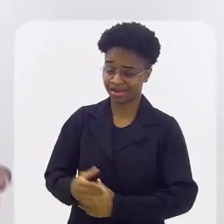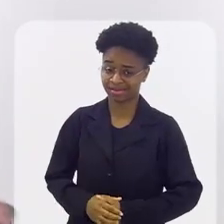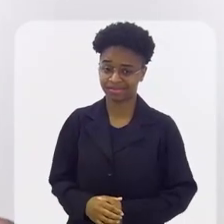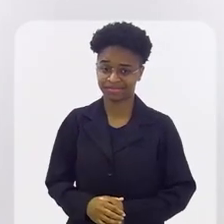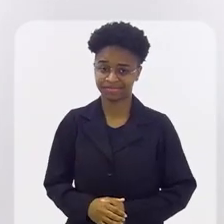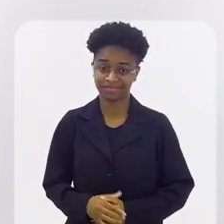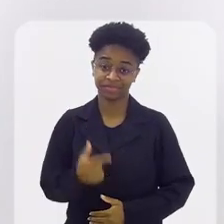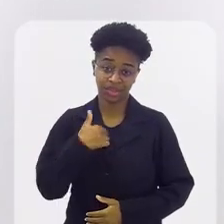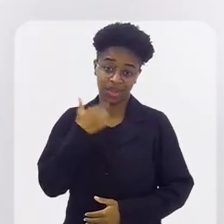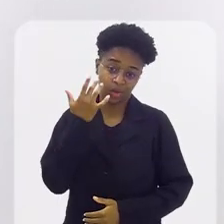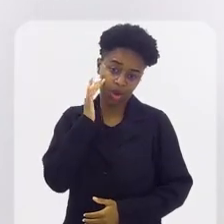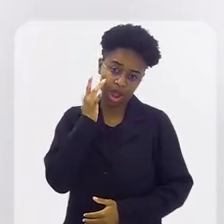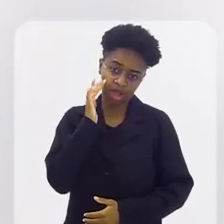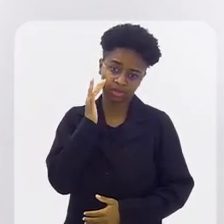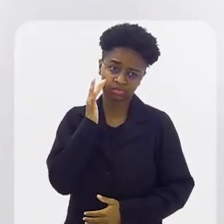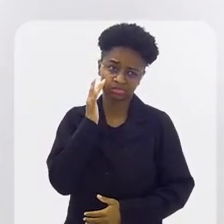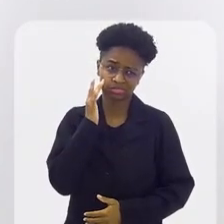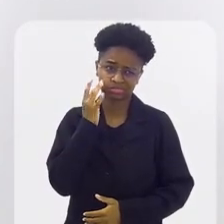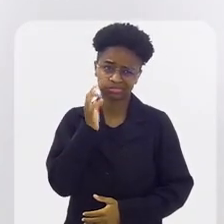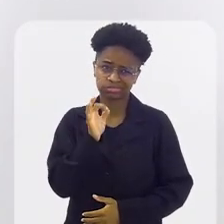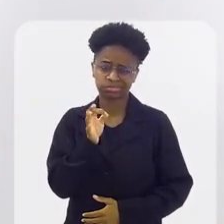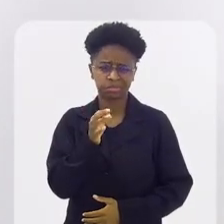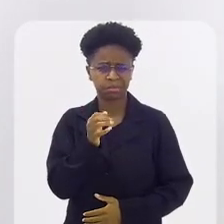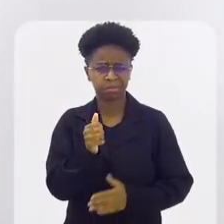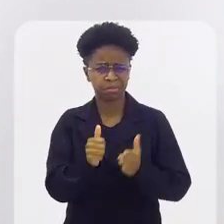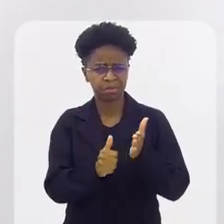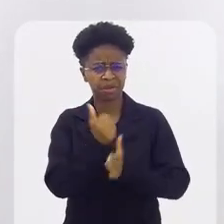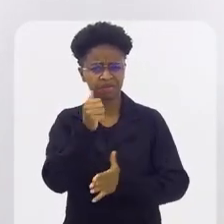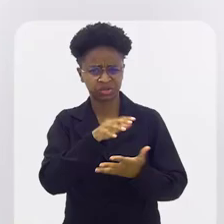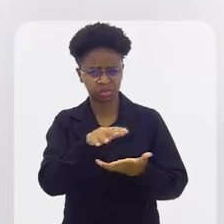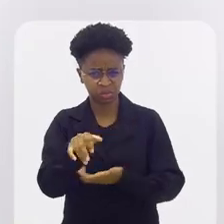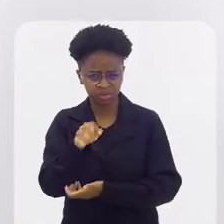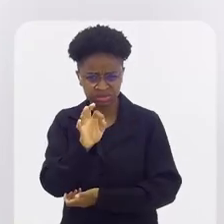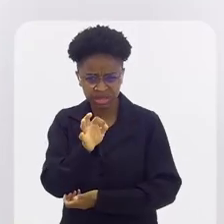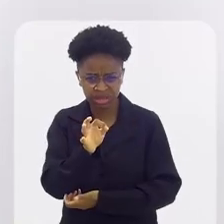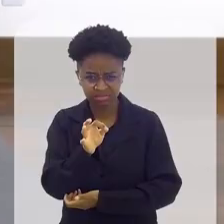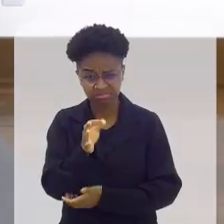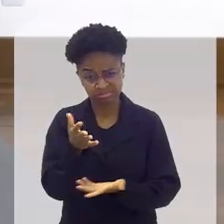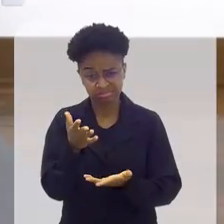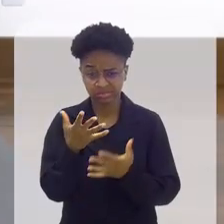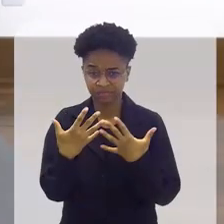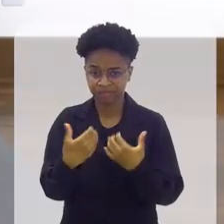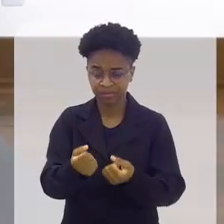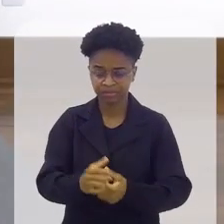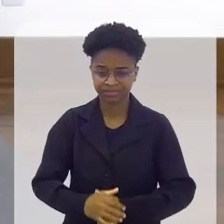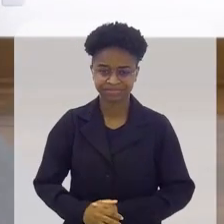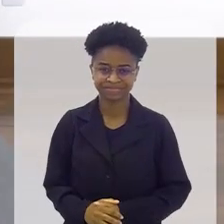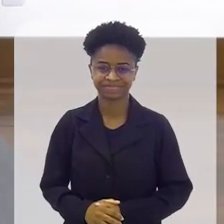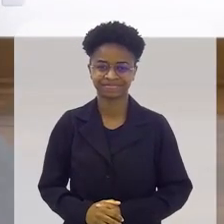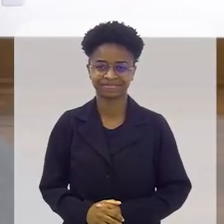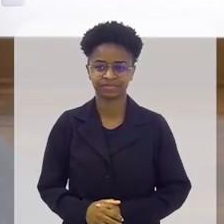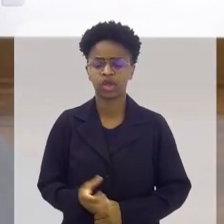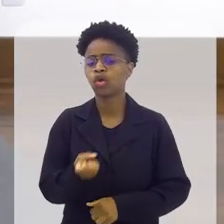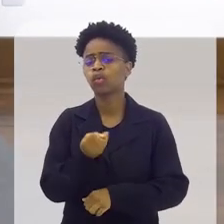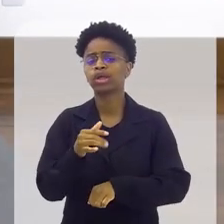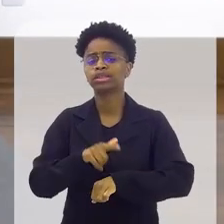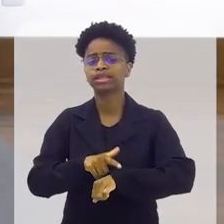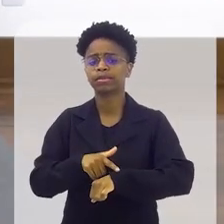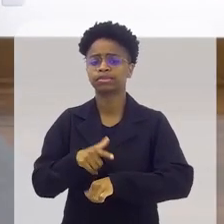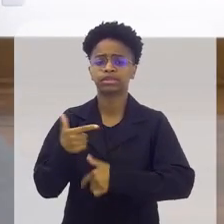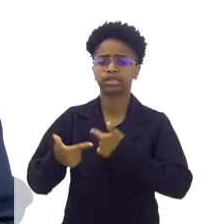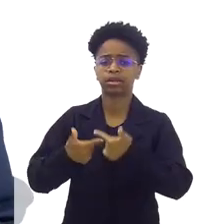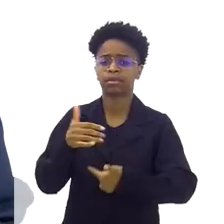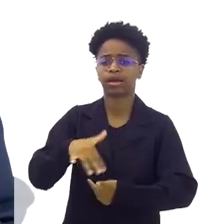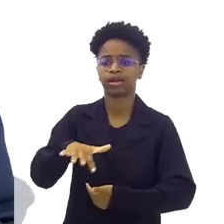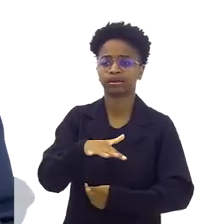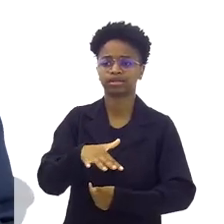criar isso? Eu acho que é, se eu não me engano, é o primeiro no mundo, mas É, vamos lá. vamos lá. Quanto